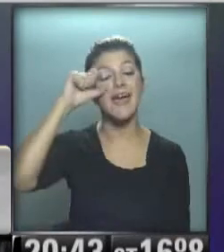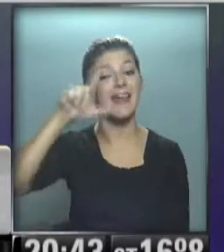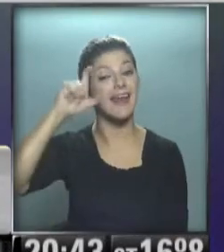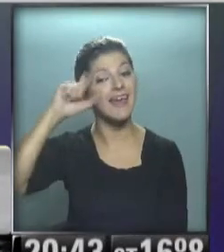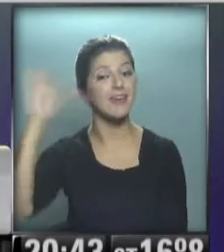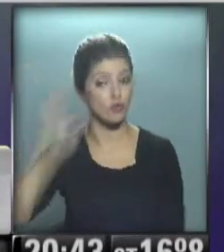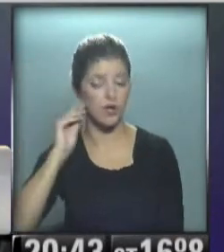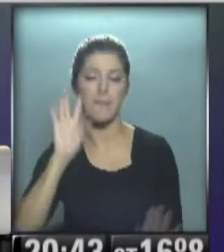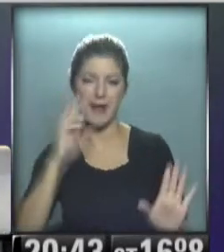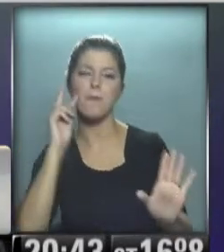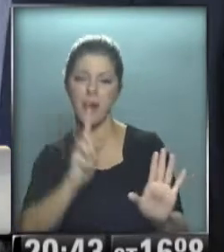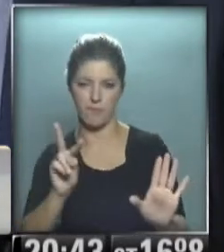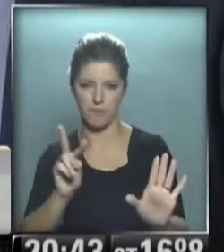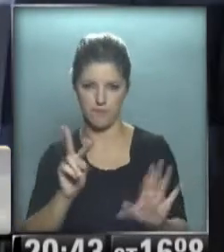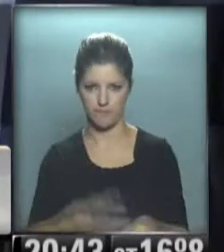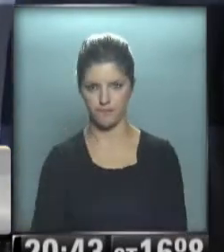a verlo.